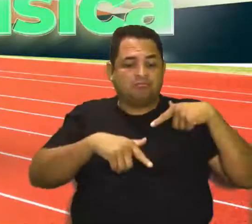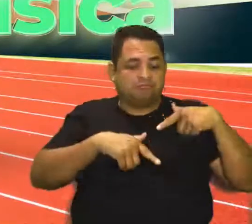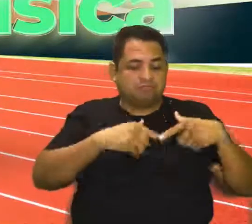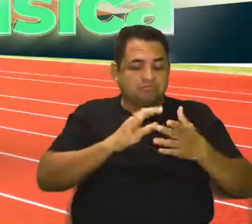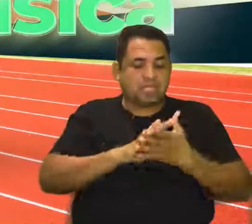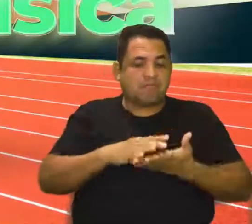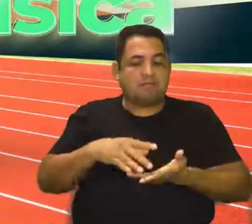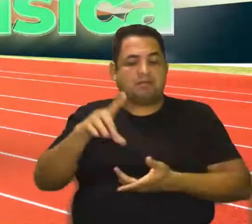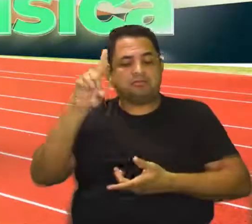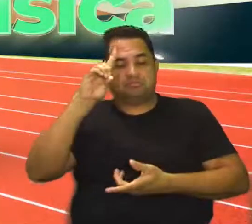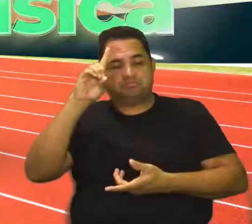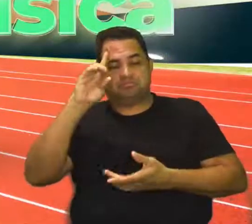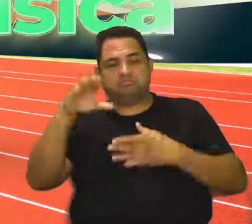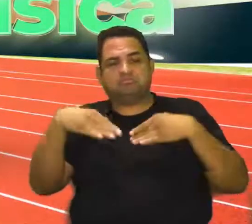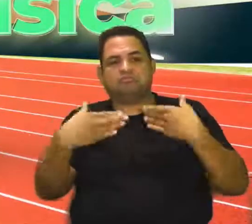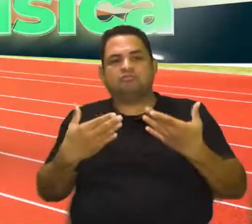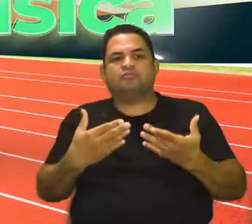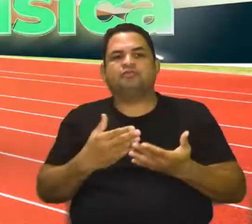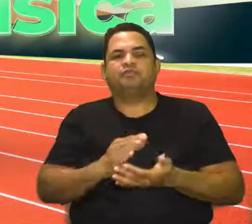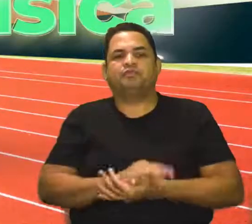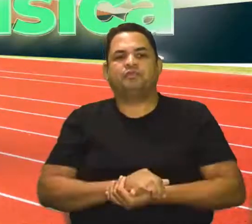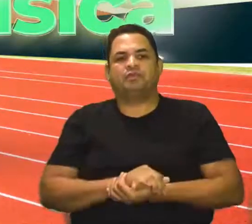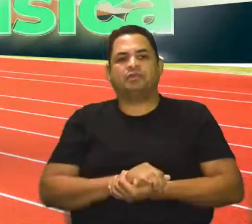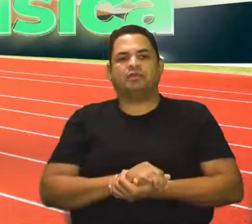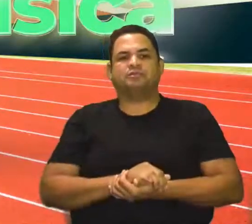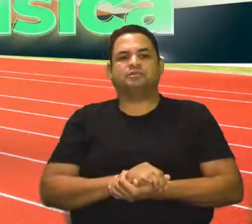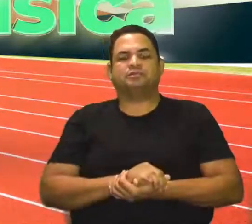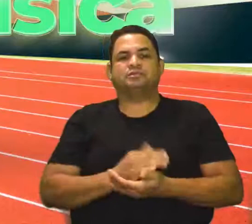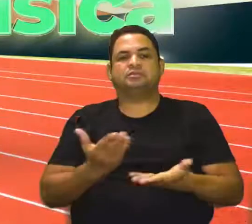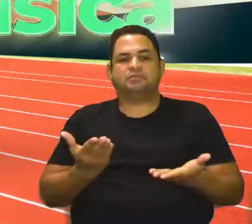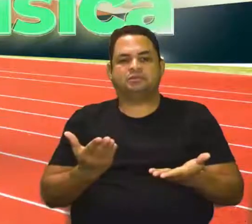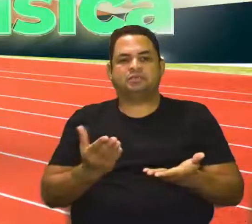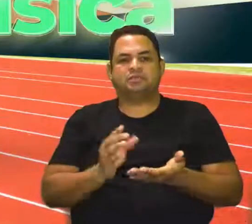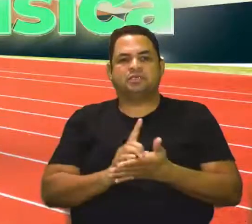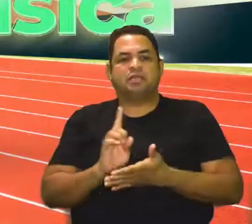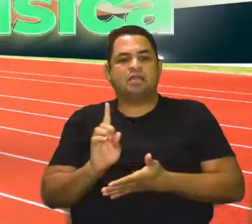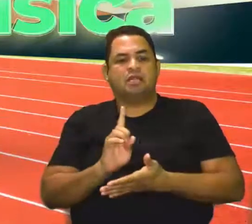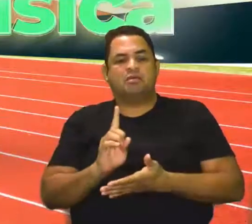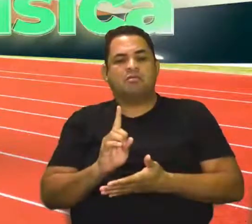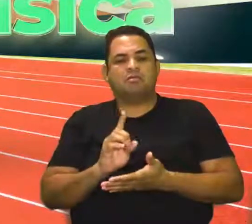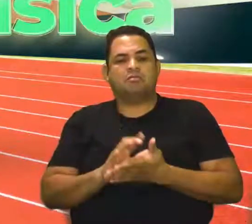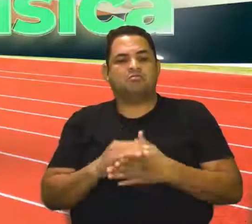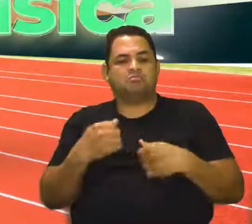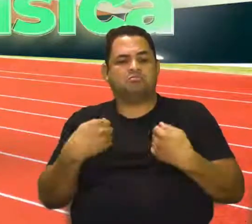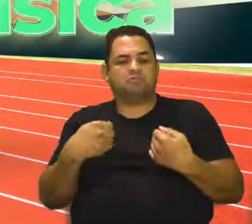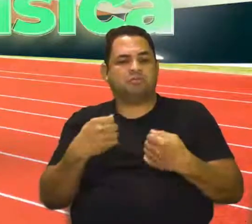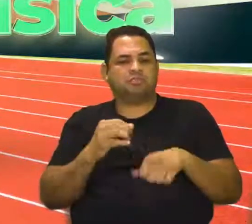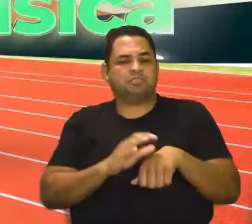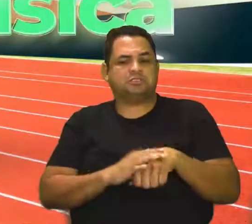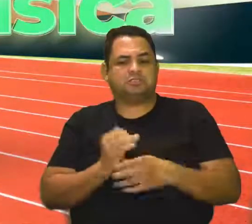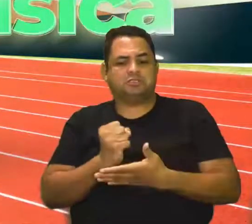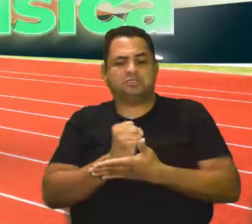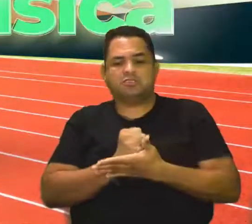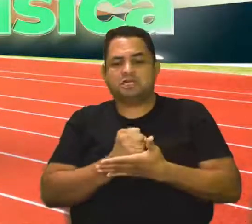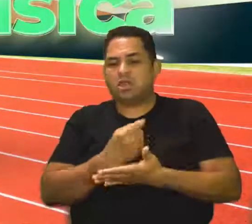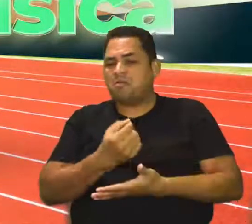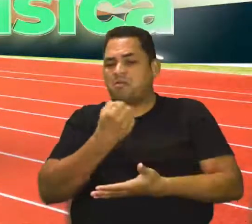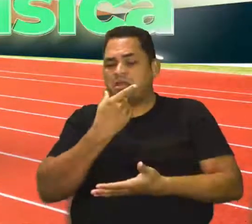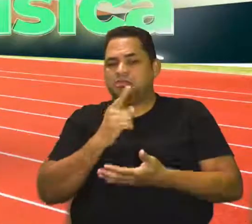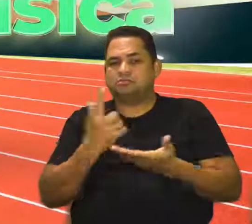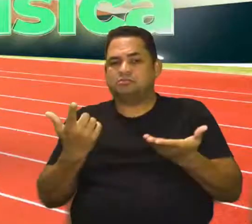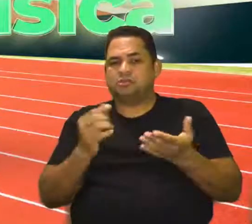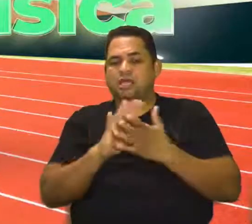atividades da vida diária. Então, assim, é o único tratamento não medicamentoso, é o exercício físico e atividade